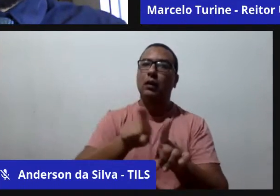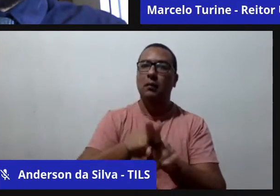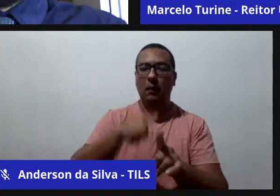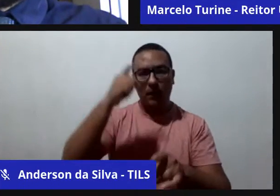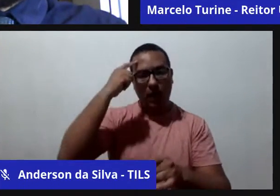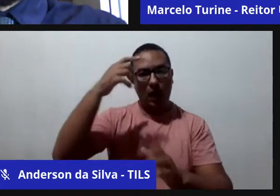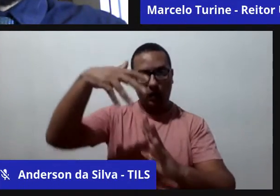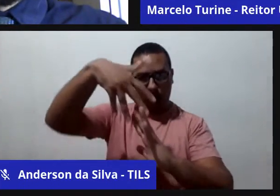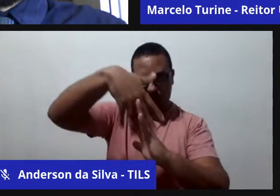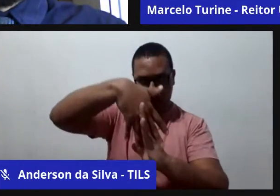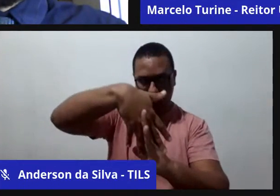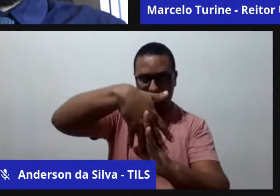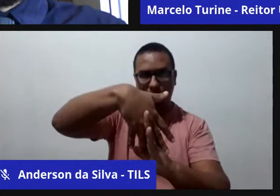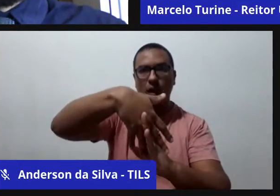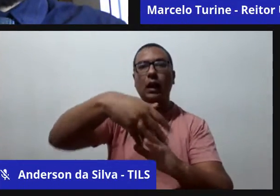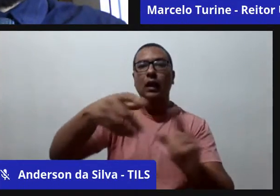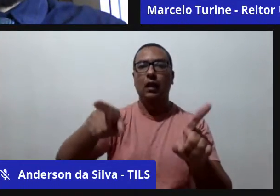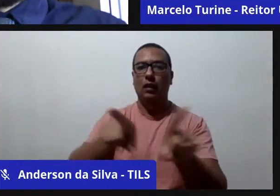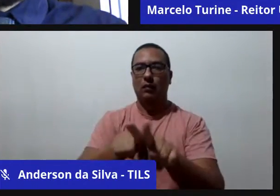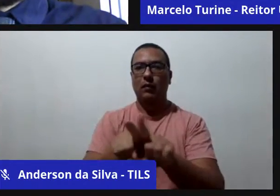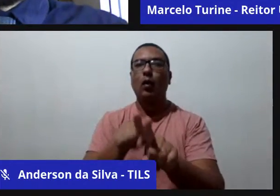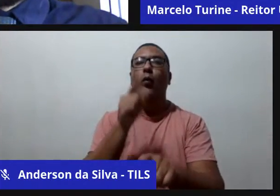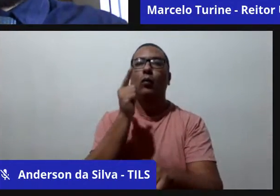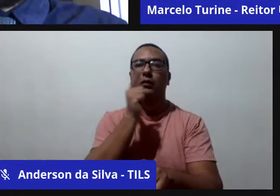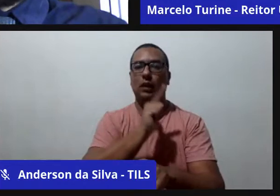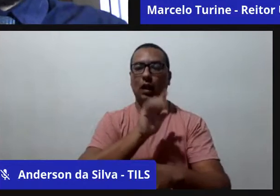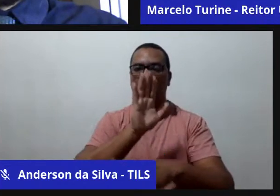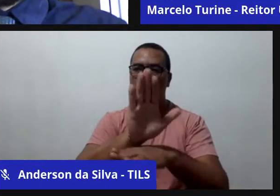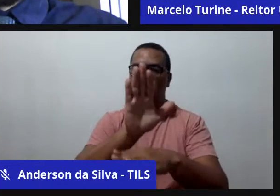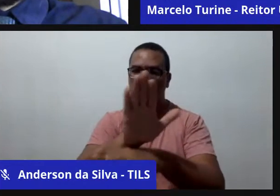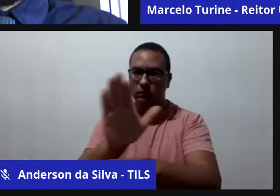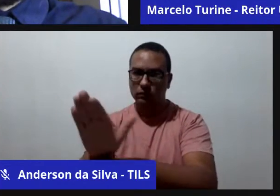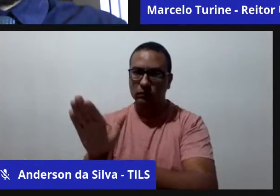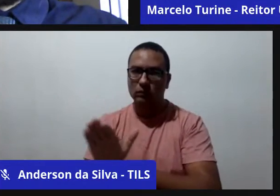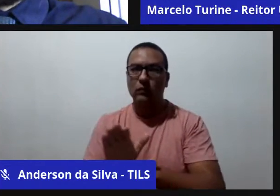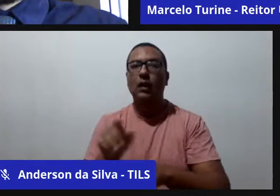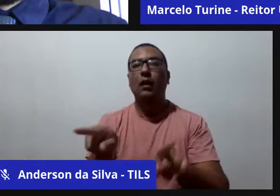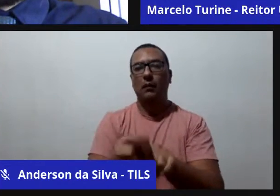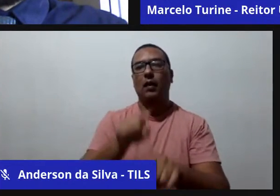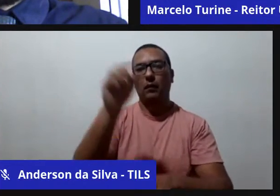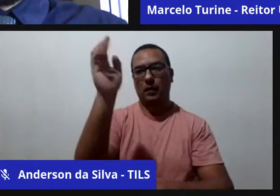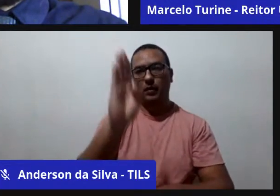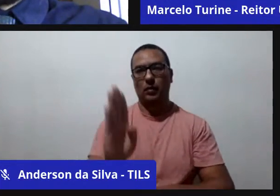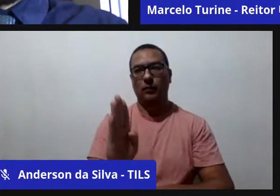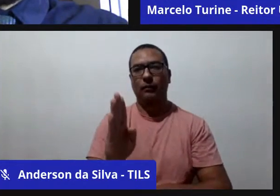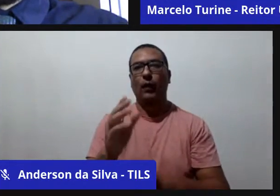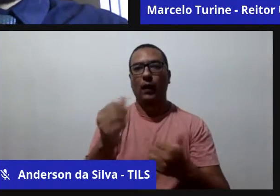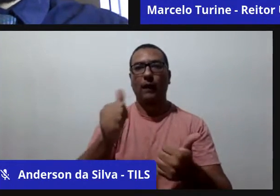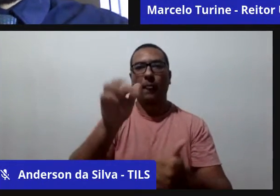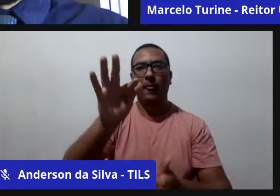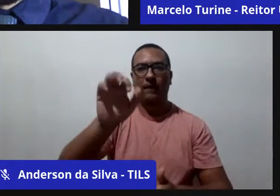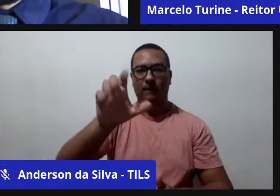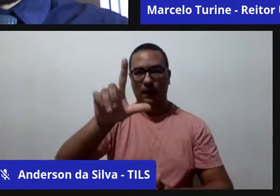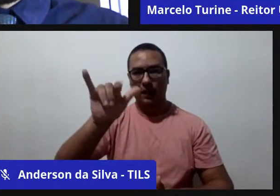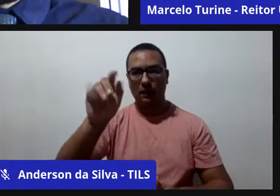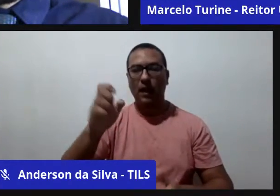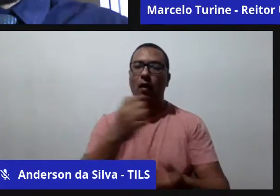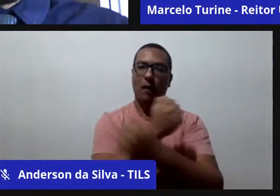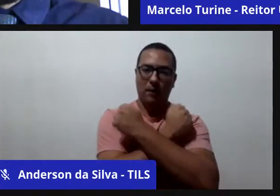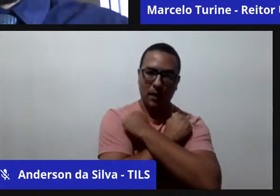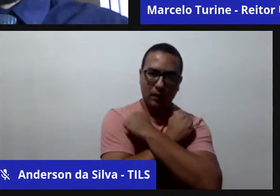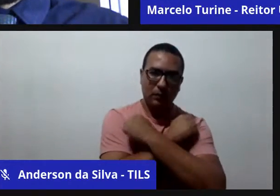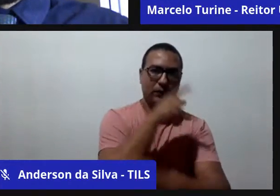Sul, que a gente tem aí muito para poder contribuir com o nosso Brasil. Tá? Então, Felipe, era isso. É um abraço para